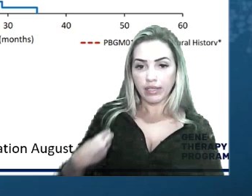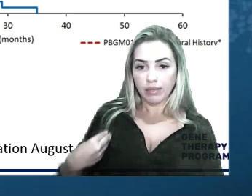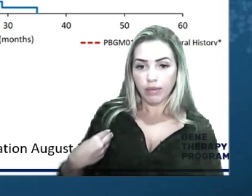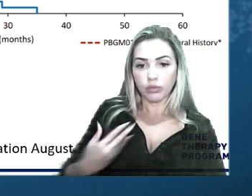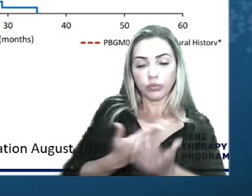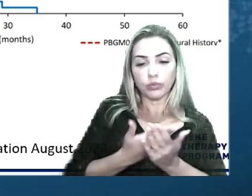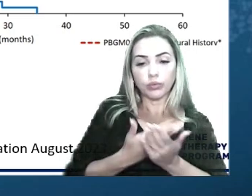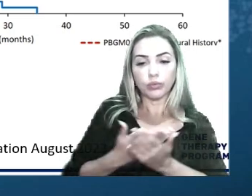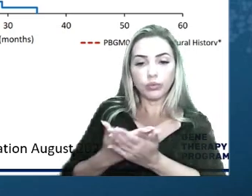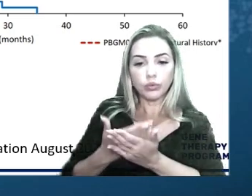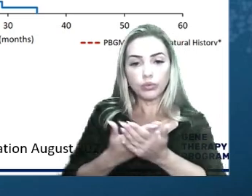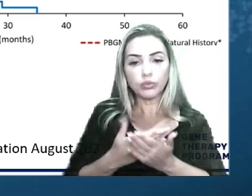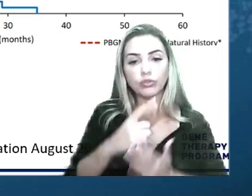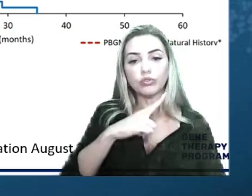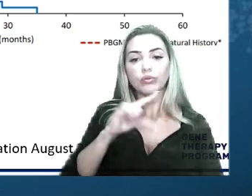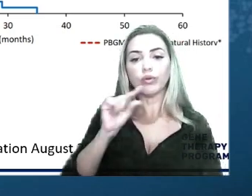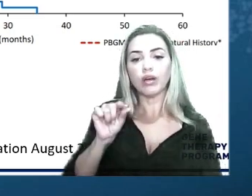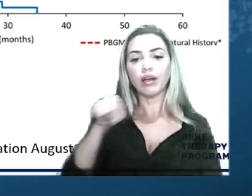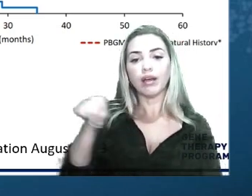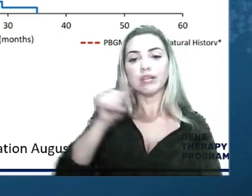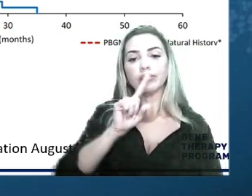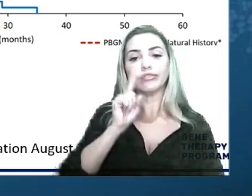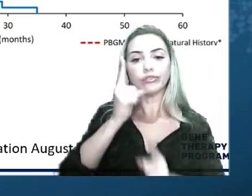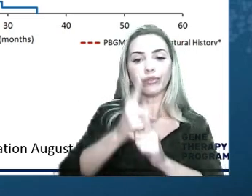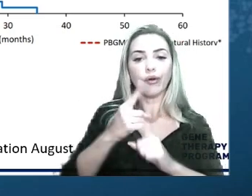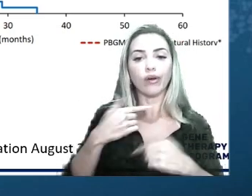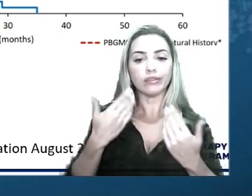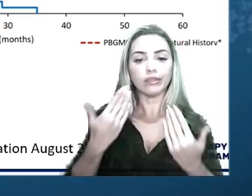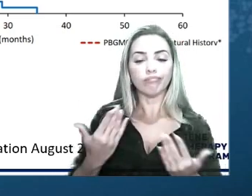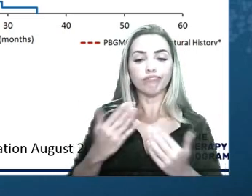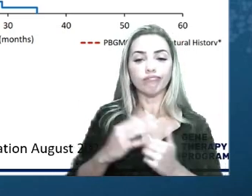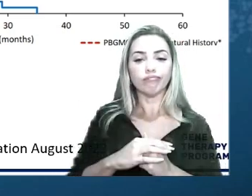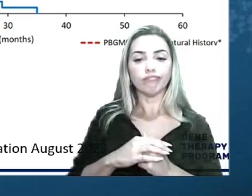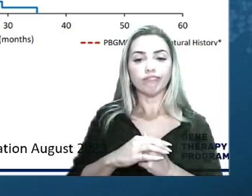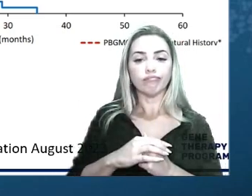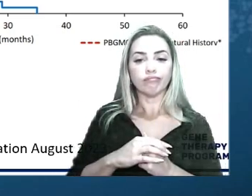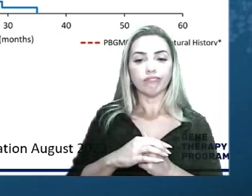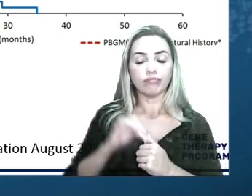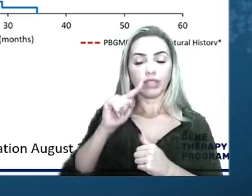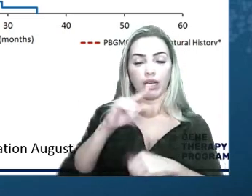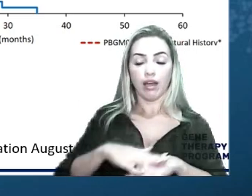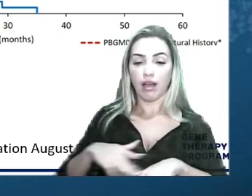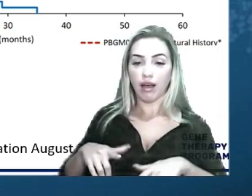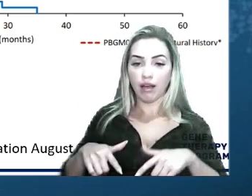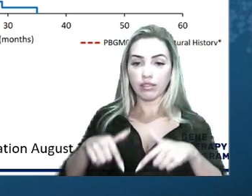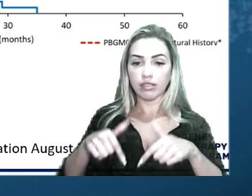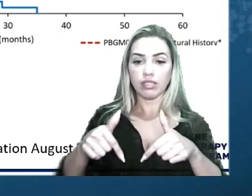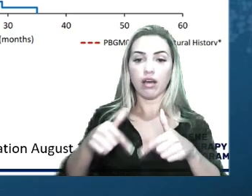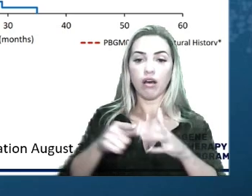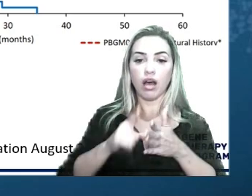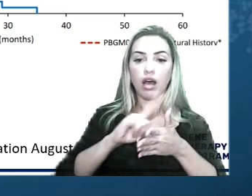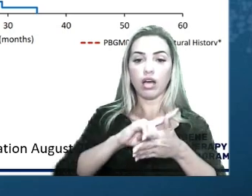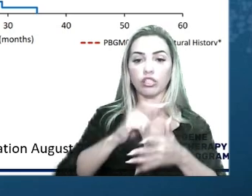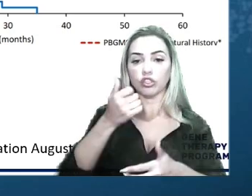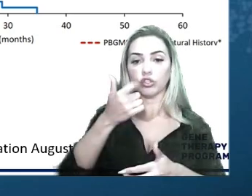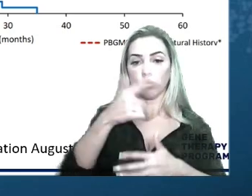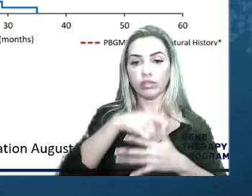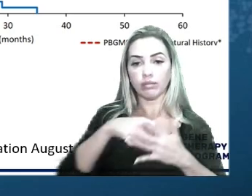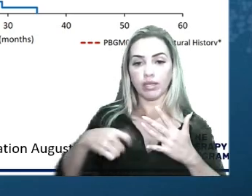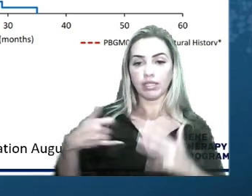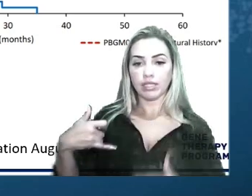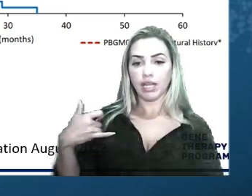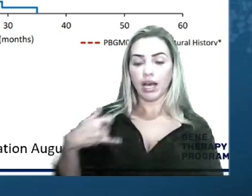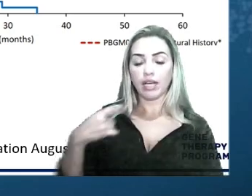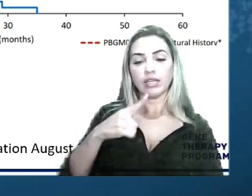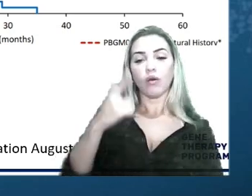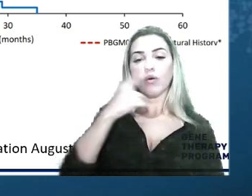estudo, tinham esse diagnóstico, então com essa ativação antes das 12 meses de idade, você